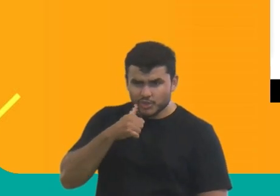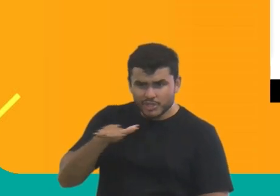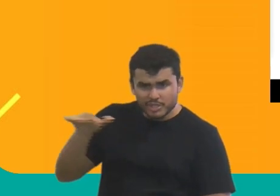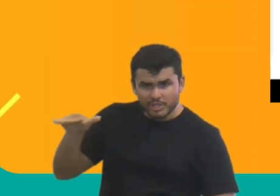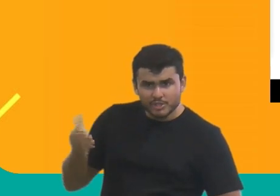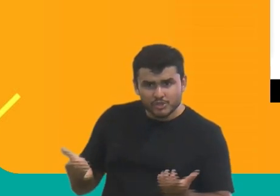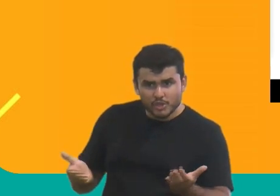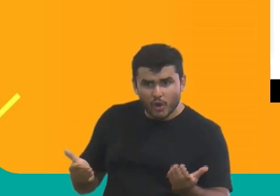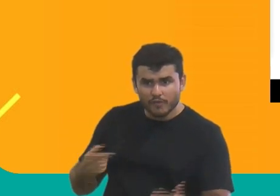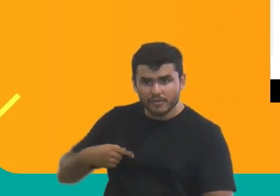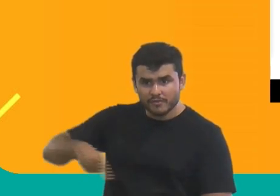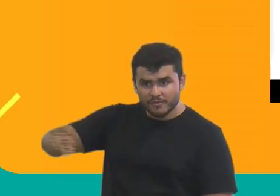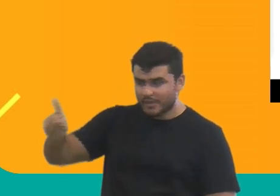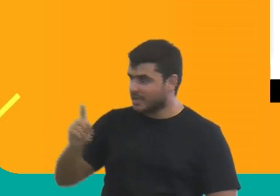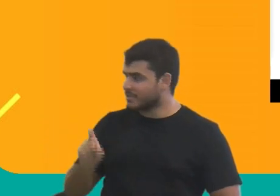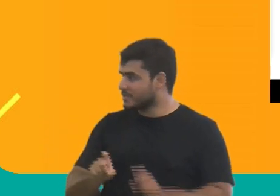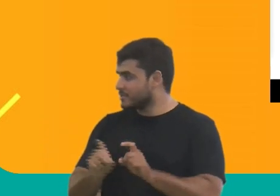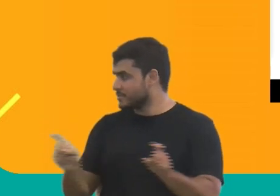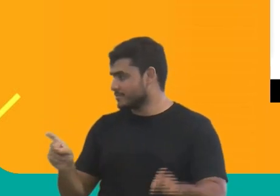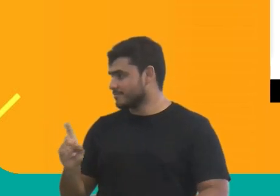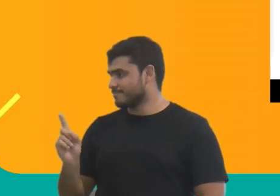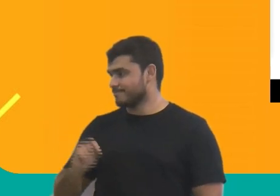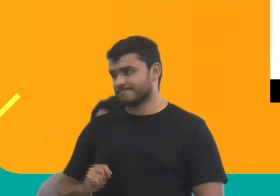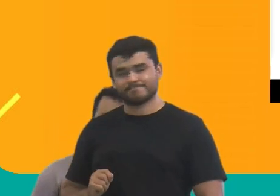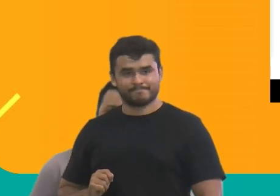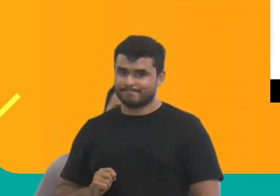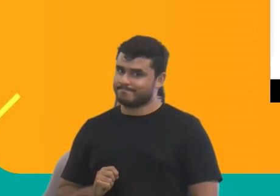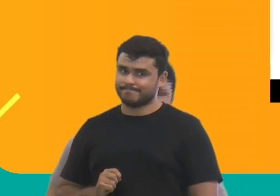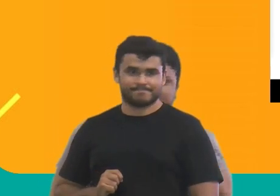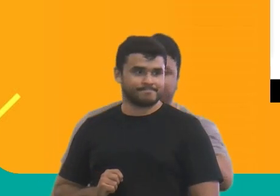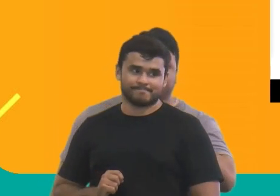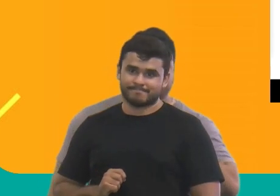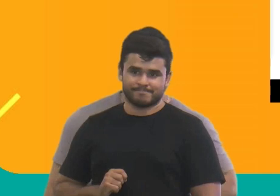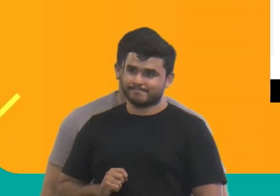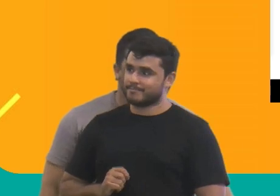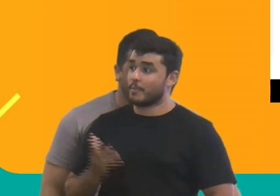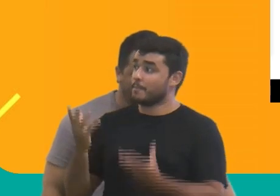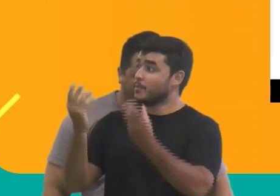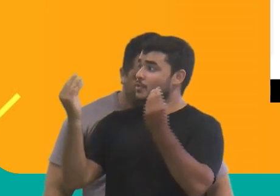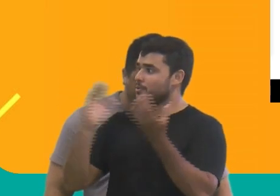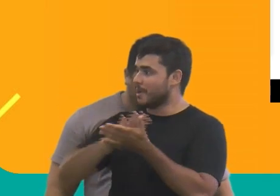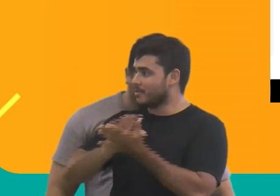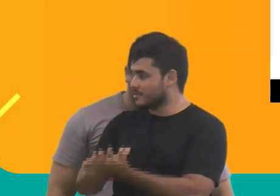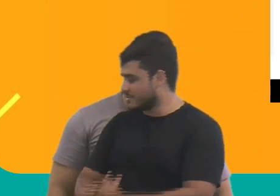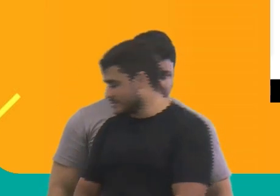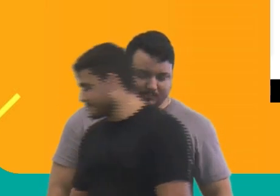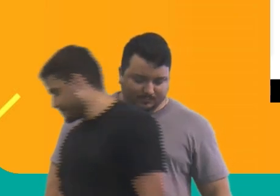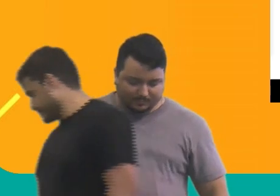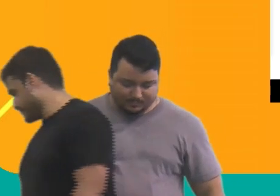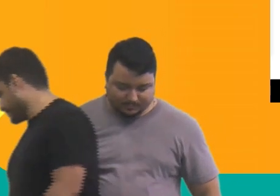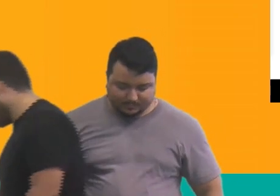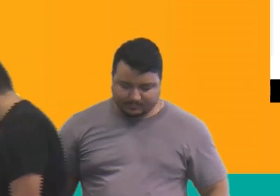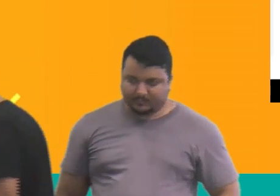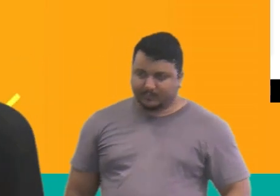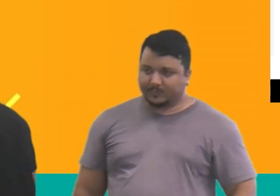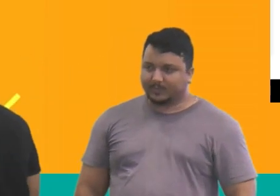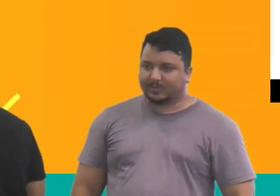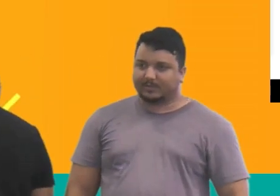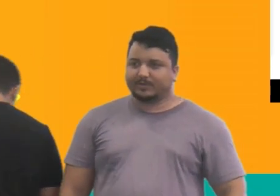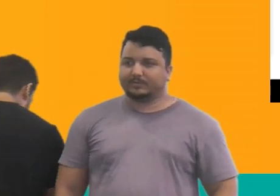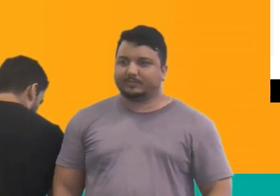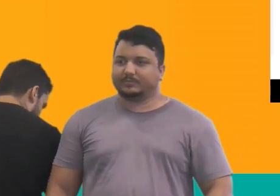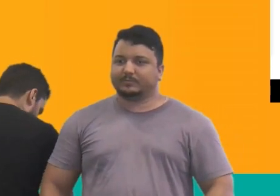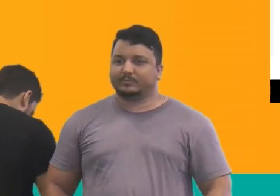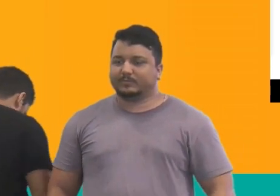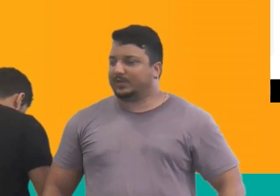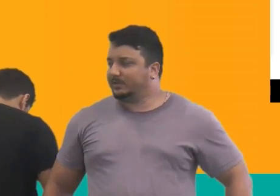Por quê? O que é que tu tá fazendo de errado, hein? Gente, era assim um negócio que você tinha que contar, pedindo a Deus para sua mãe não brigar